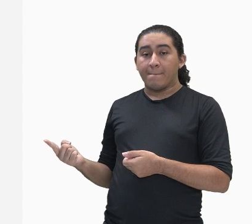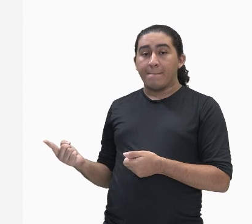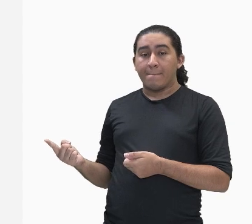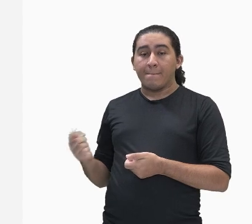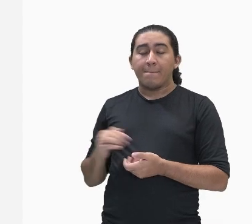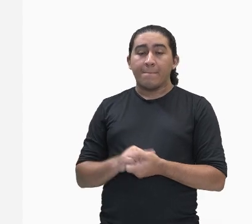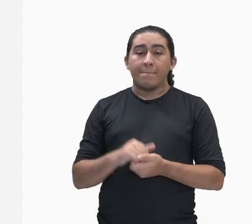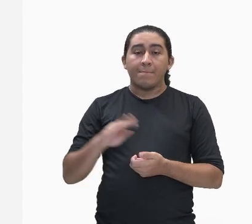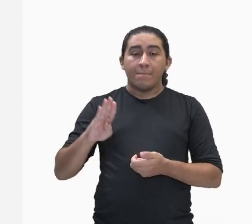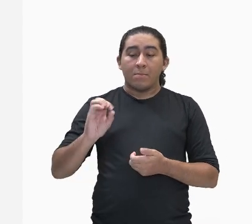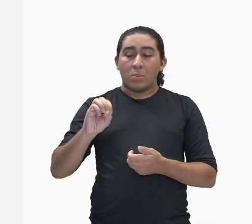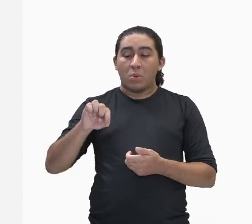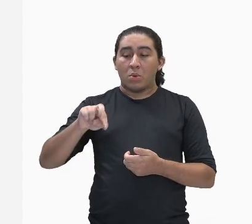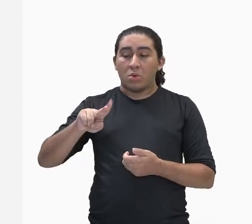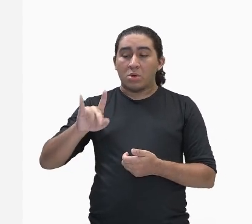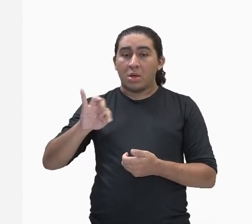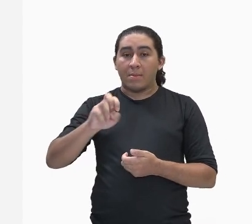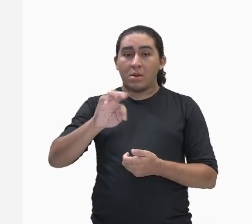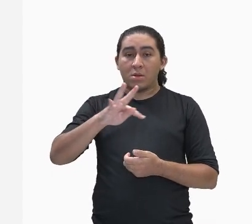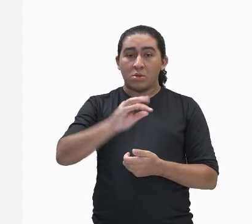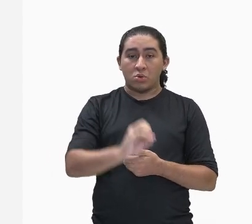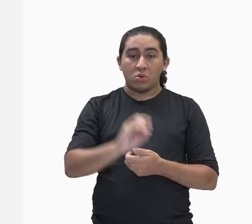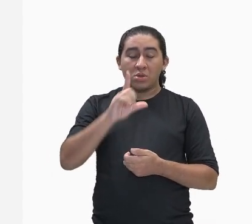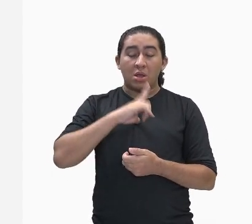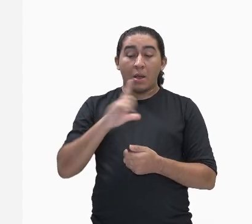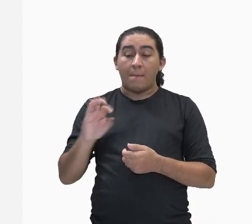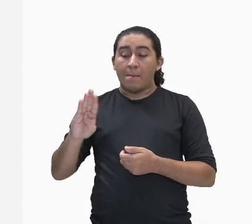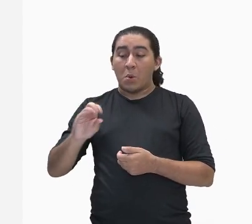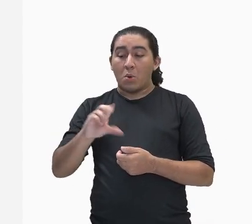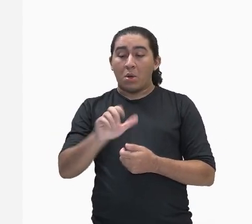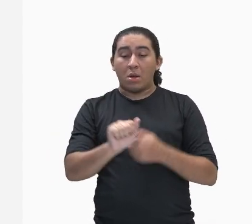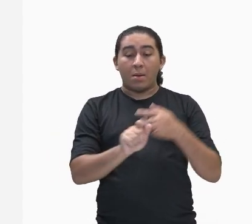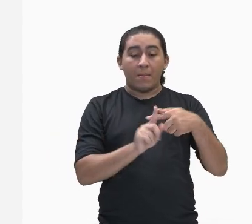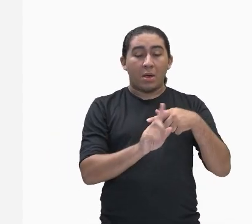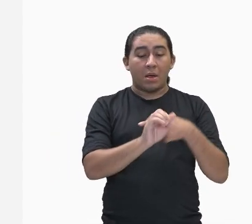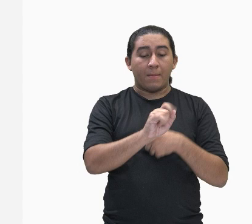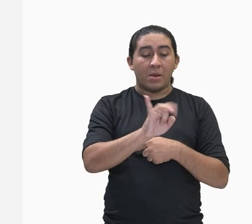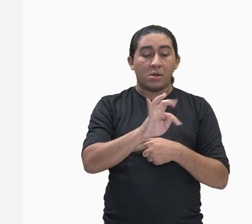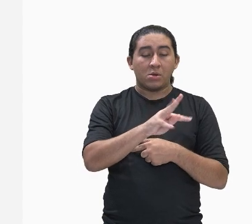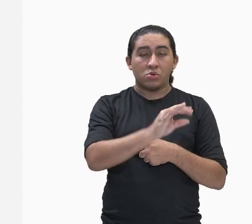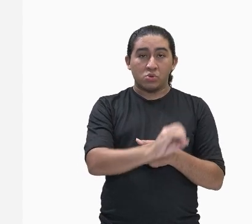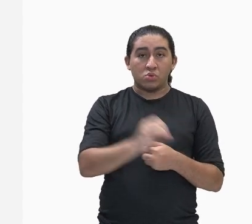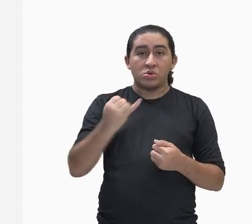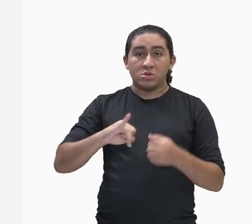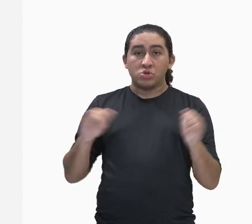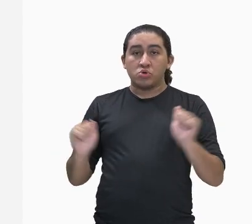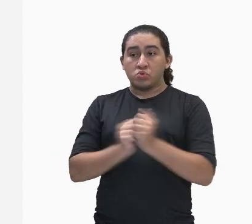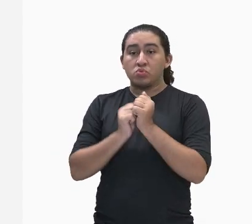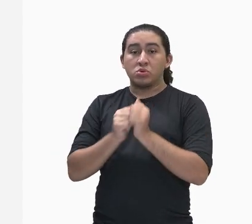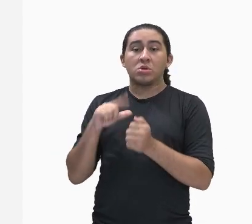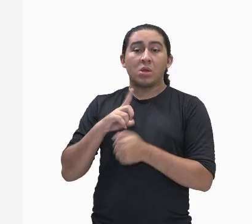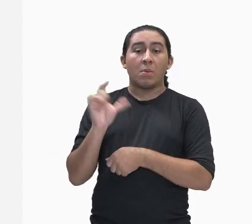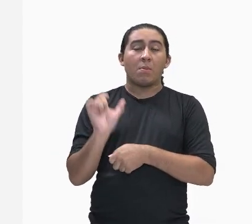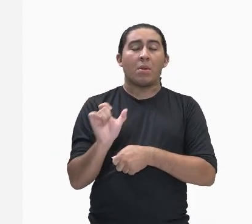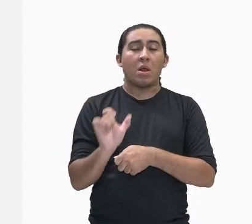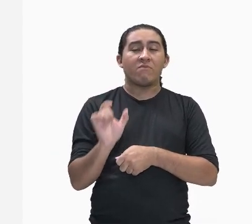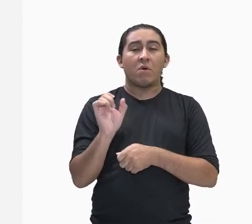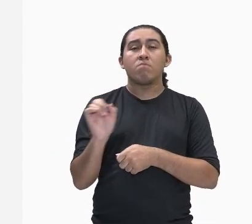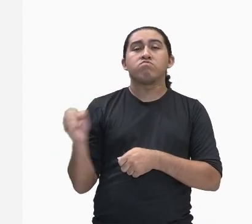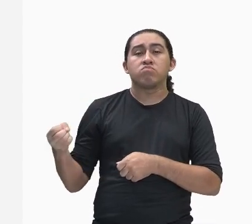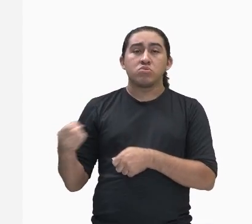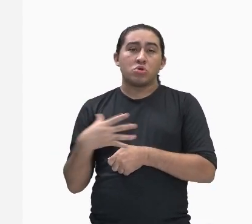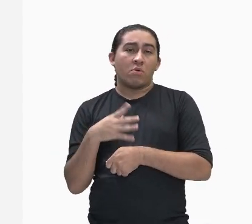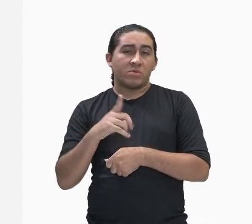palavra boquiaberto, que é formada de boca mais aberta. Veja, se você juntar, você já observa que